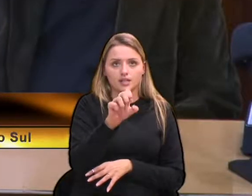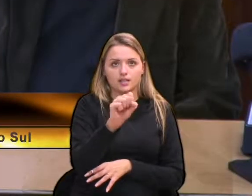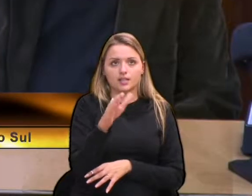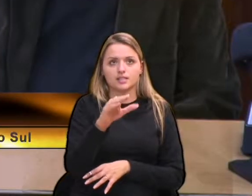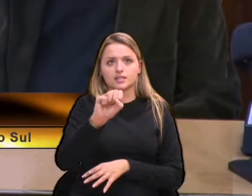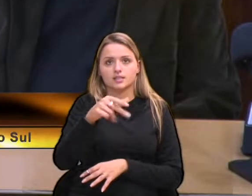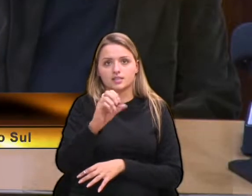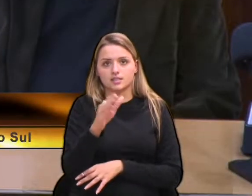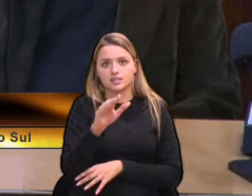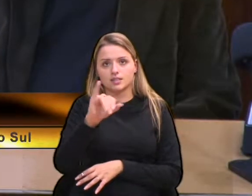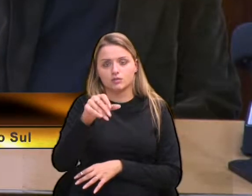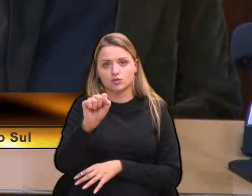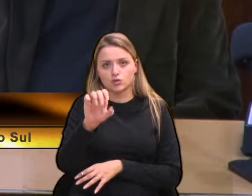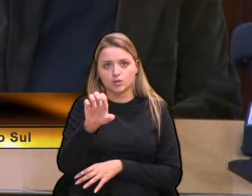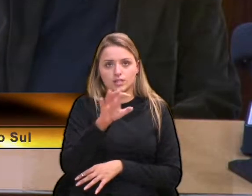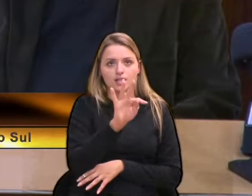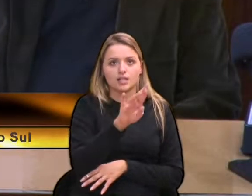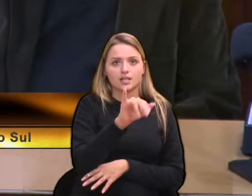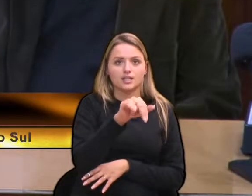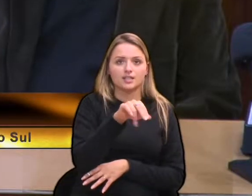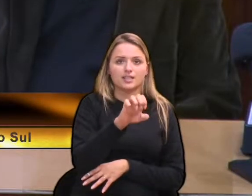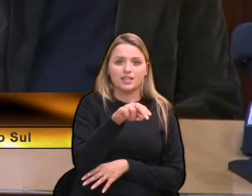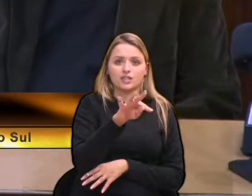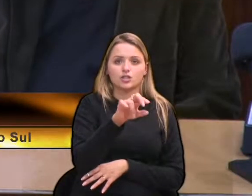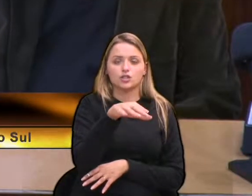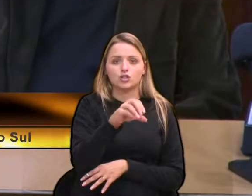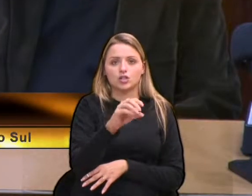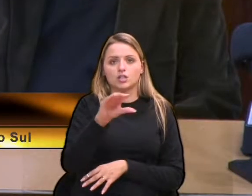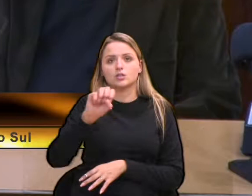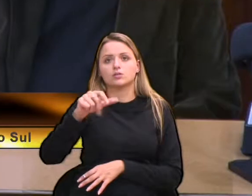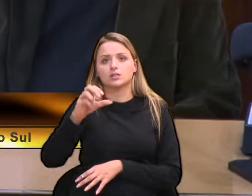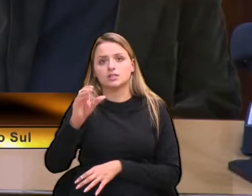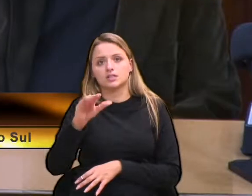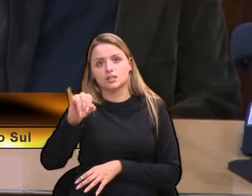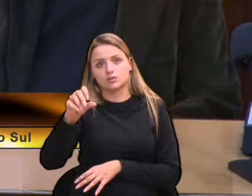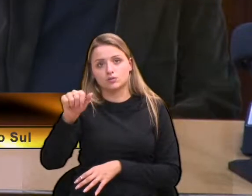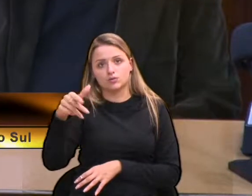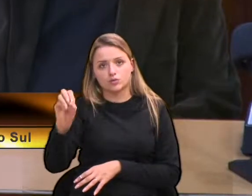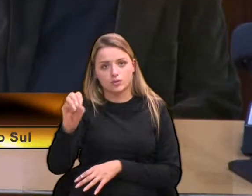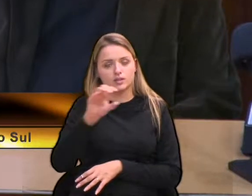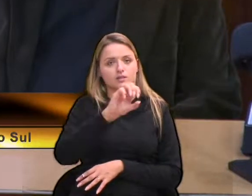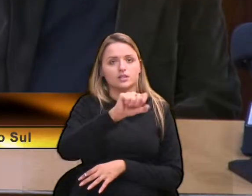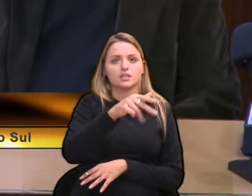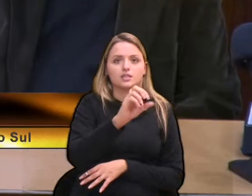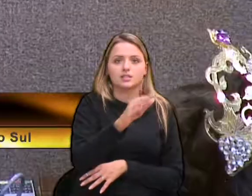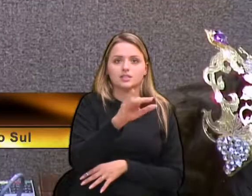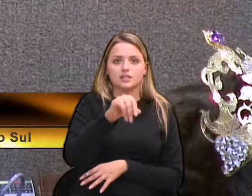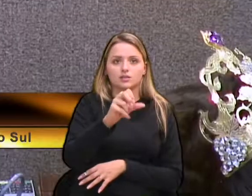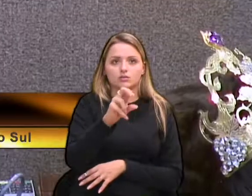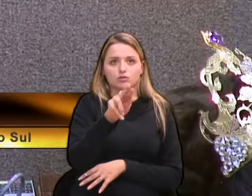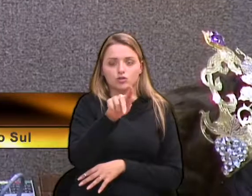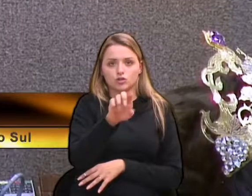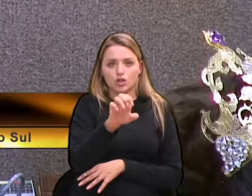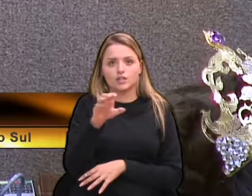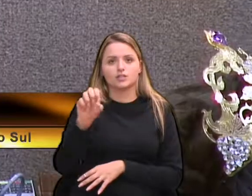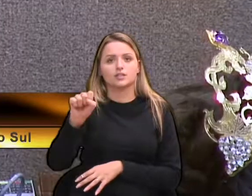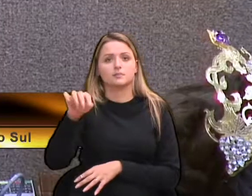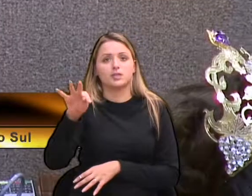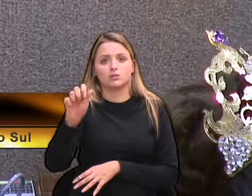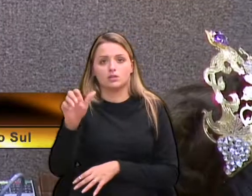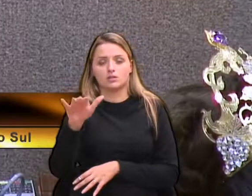José, Trentino, São João, São Jorge, Tirolês, Vêneto, Santa